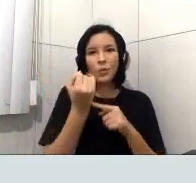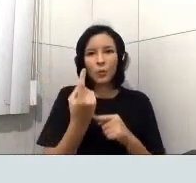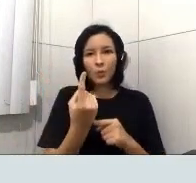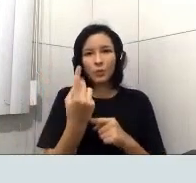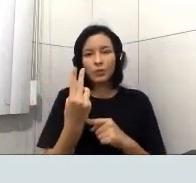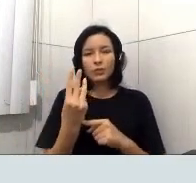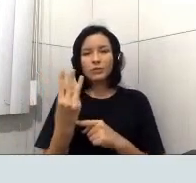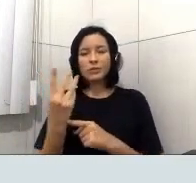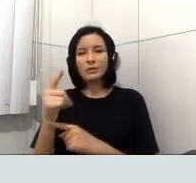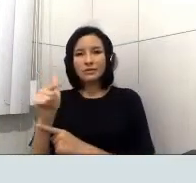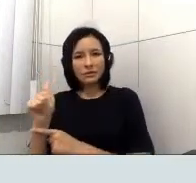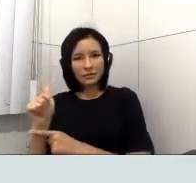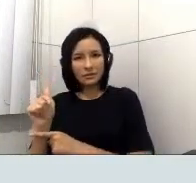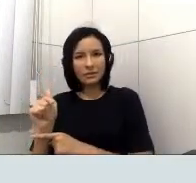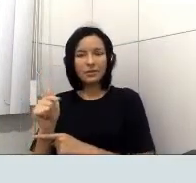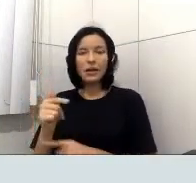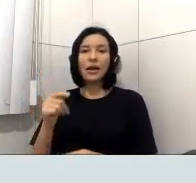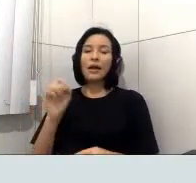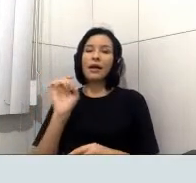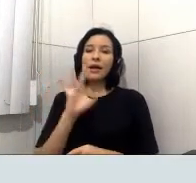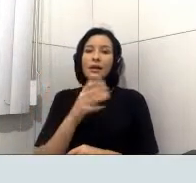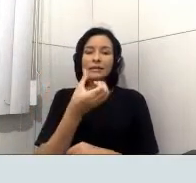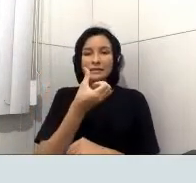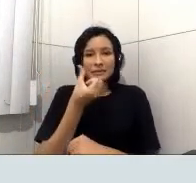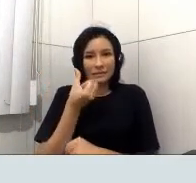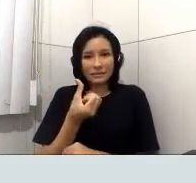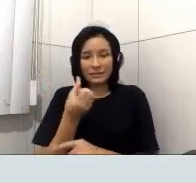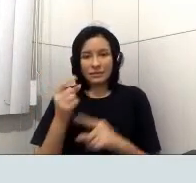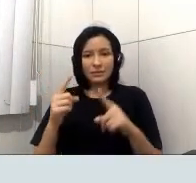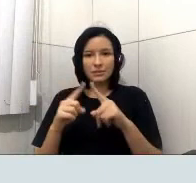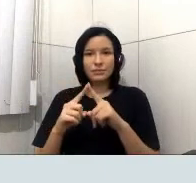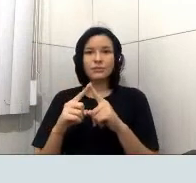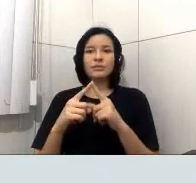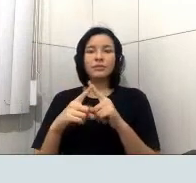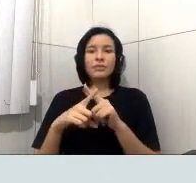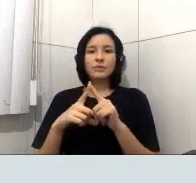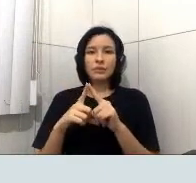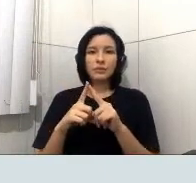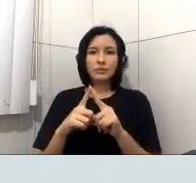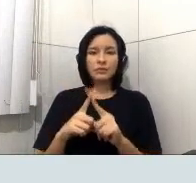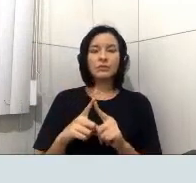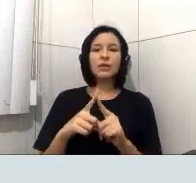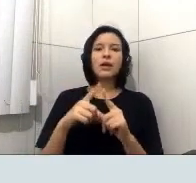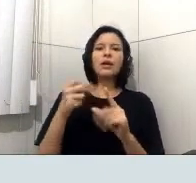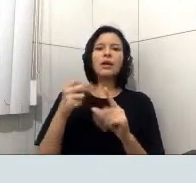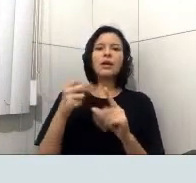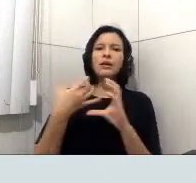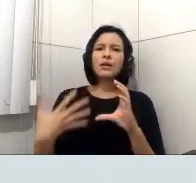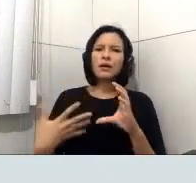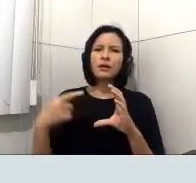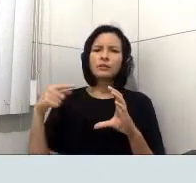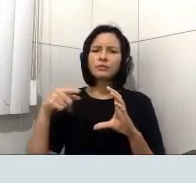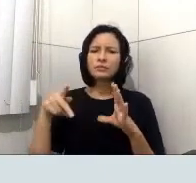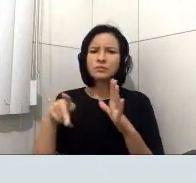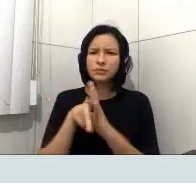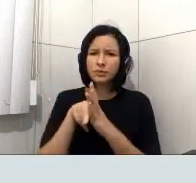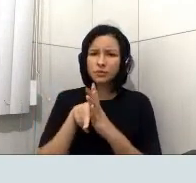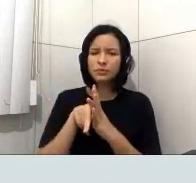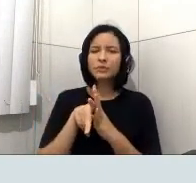6 palitos. A figura ilustra um triângulo construído com essa característica. Ou